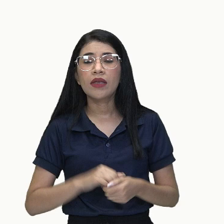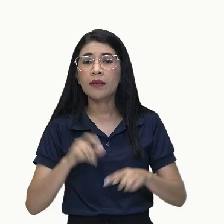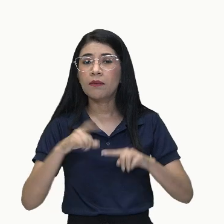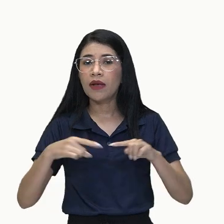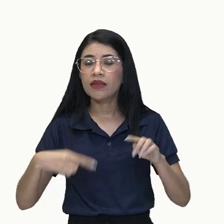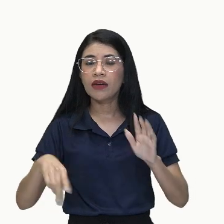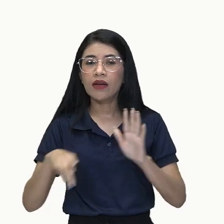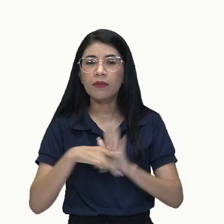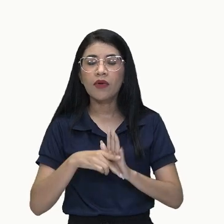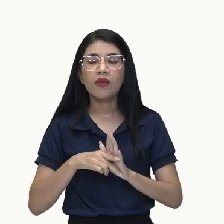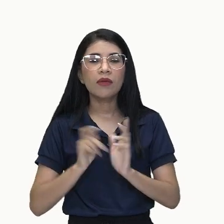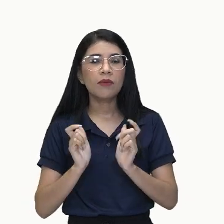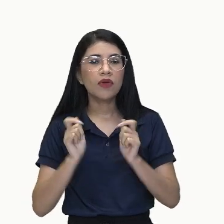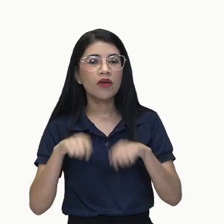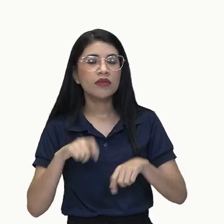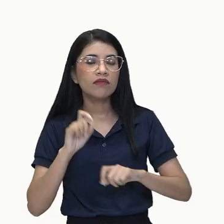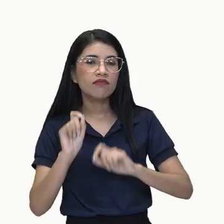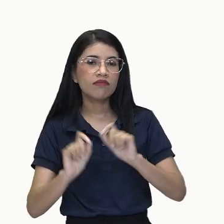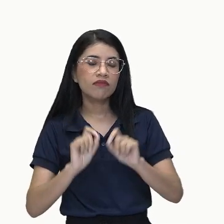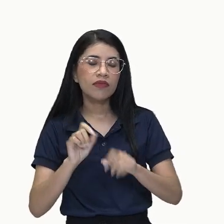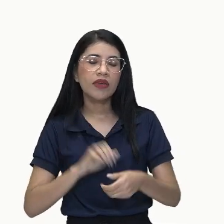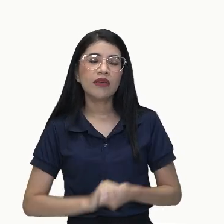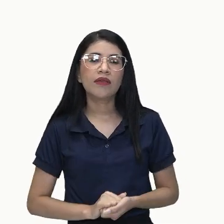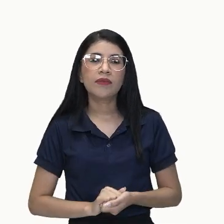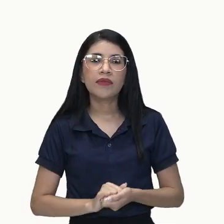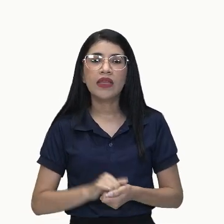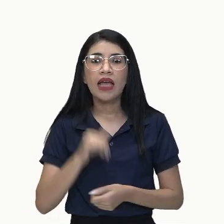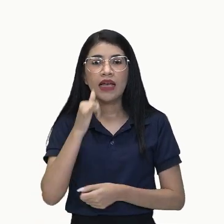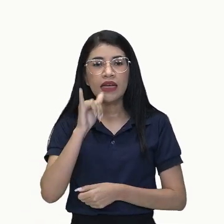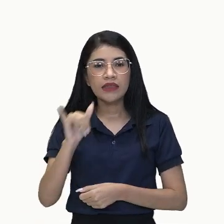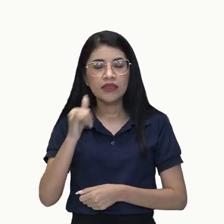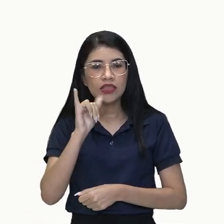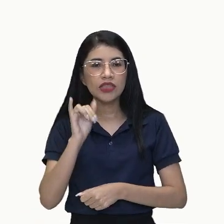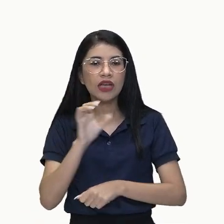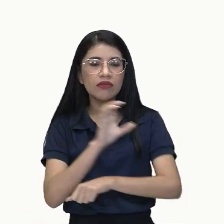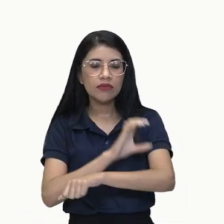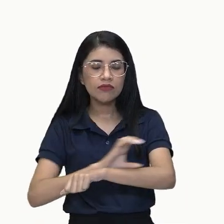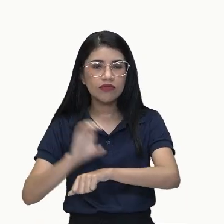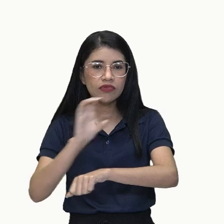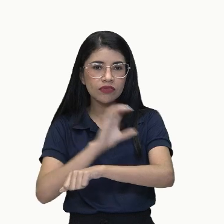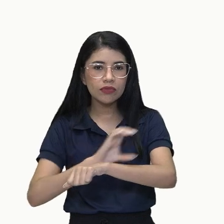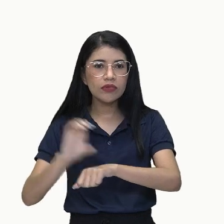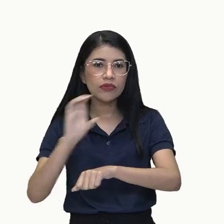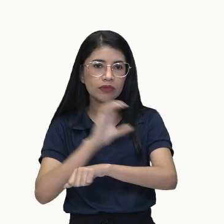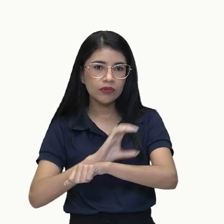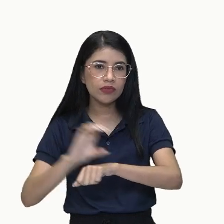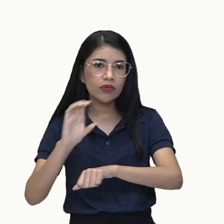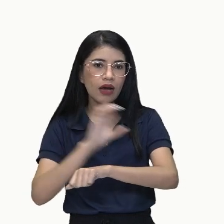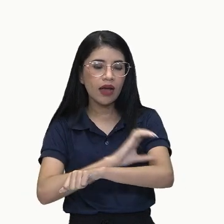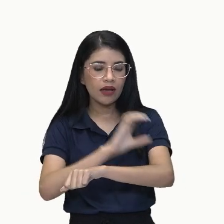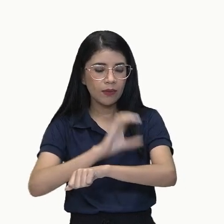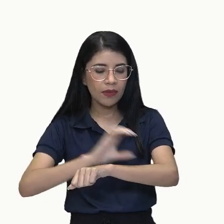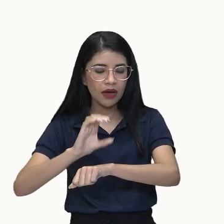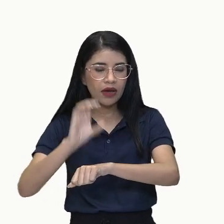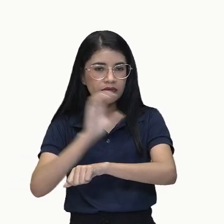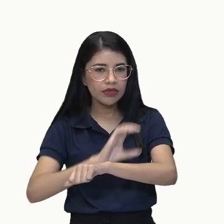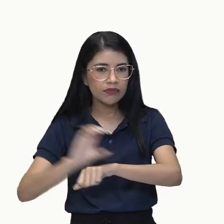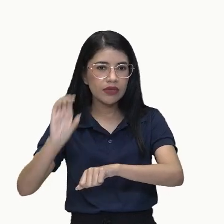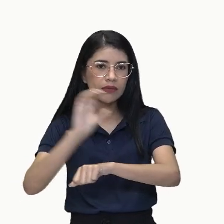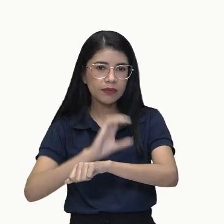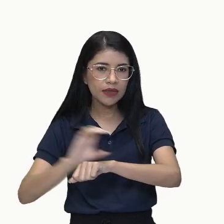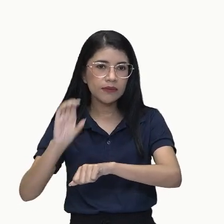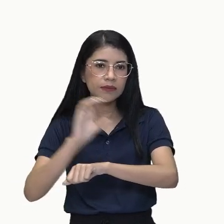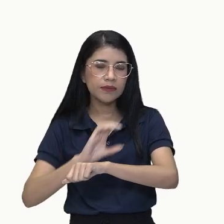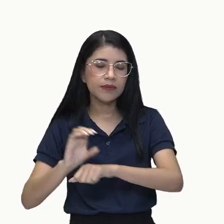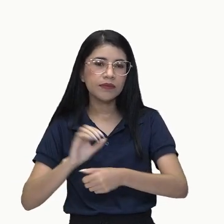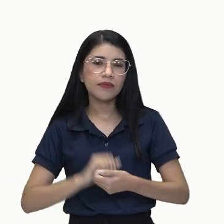que permitem, olhem só, a passagem da corrente elétrica com